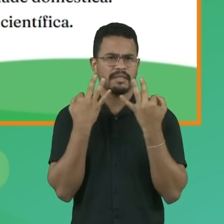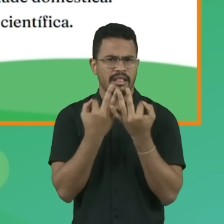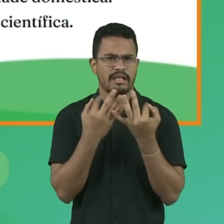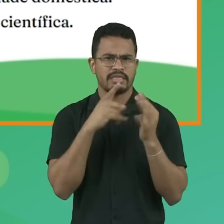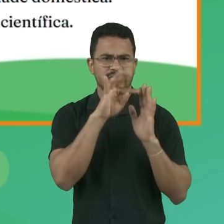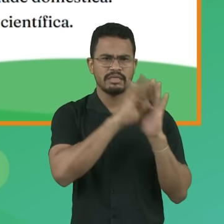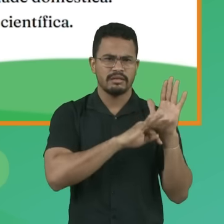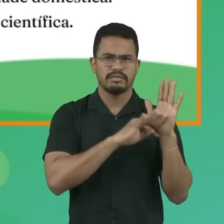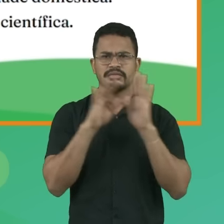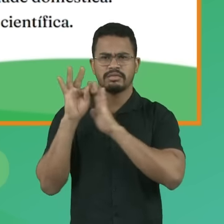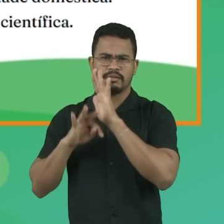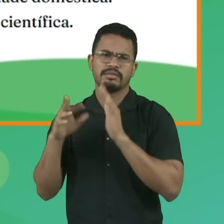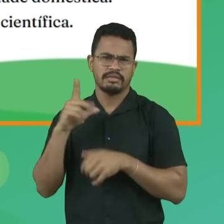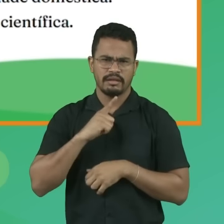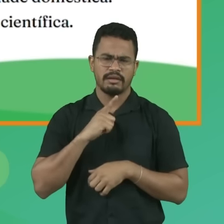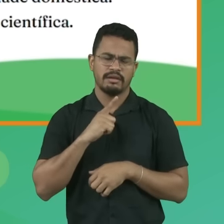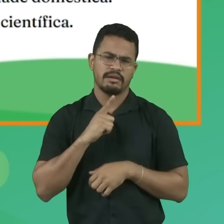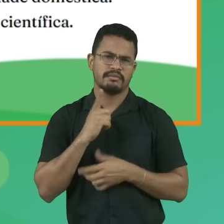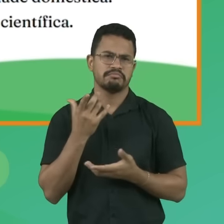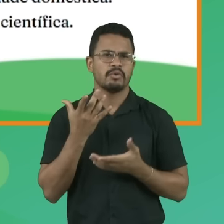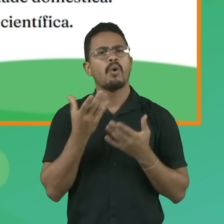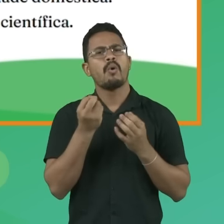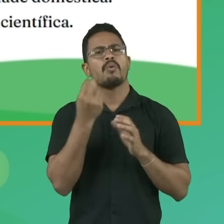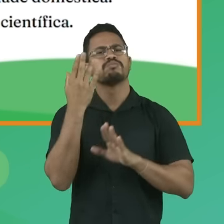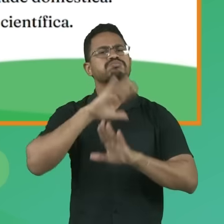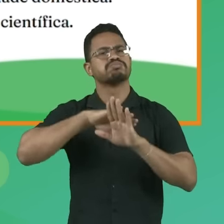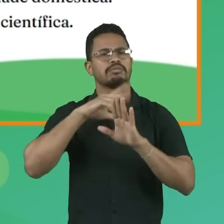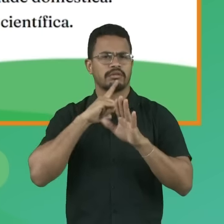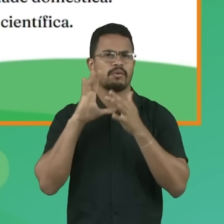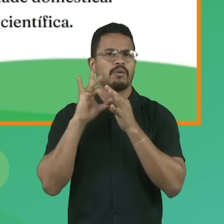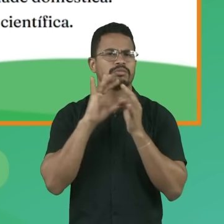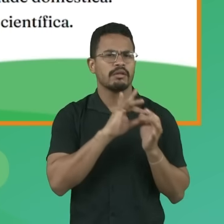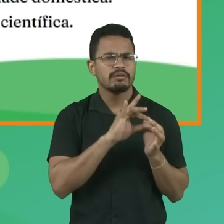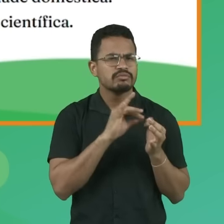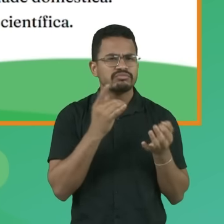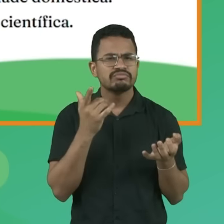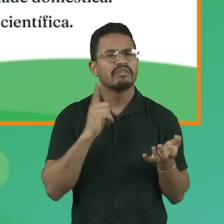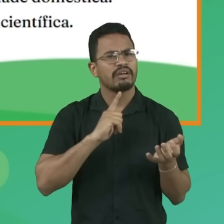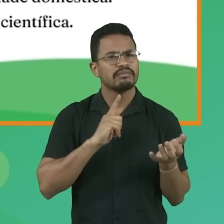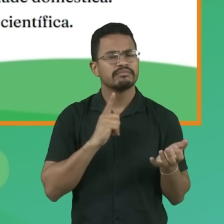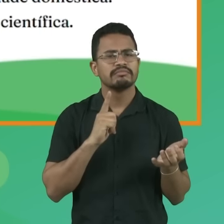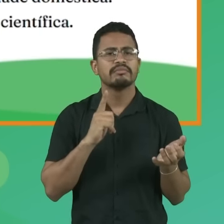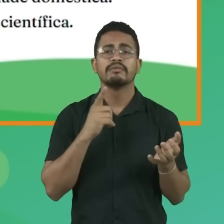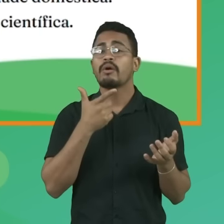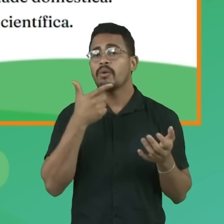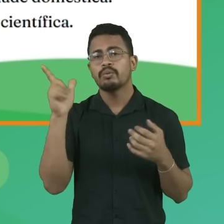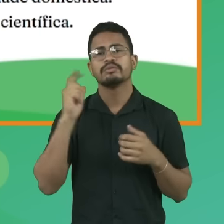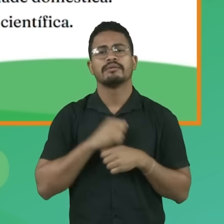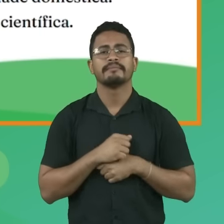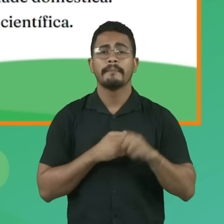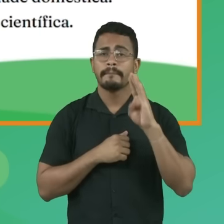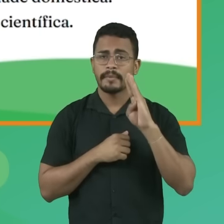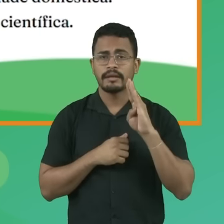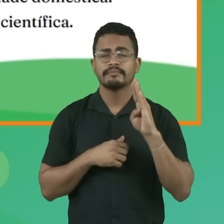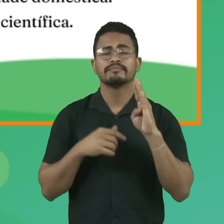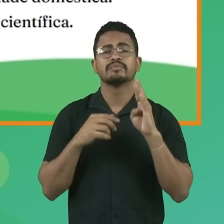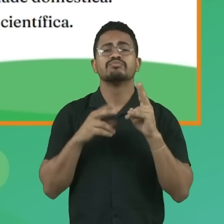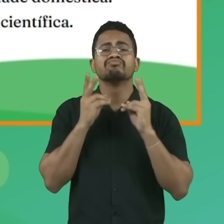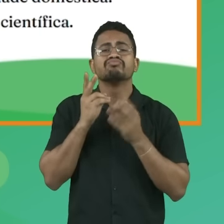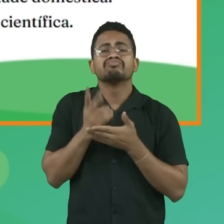textos? Será que faz parte do contexto aqui da questão? Vamos para a outra. Manutenção de